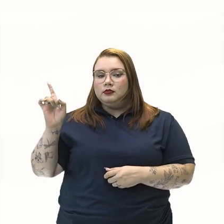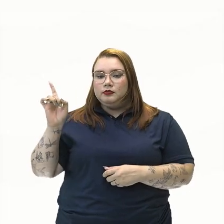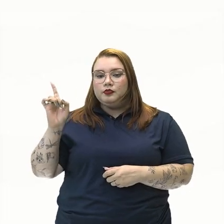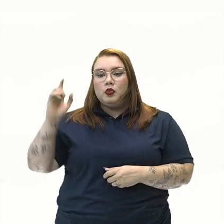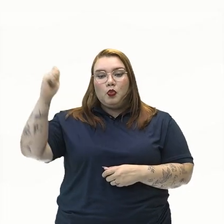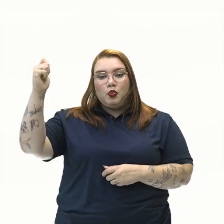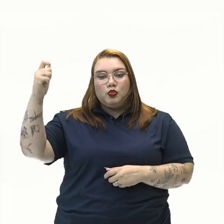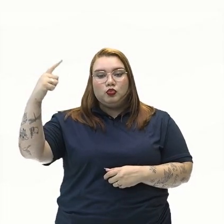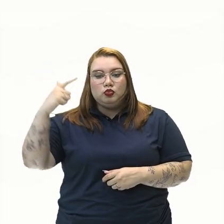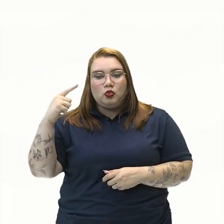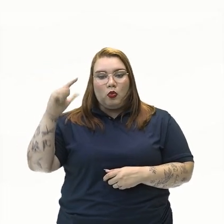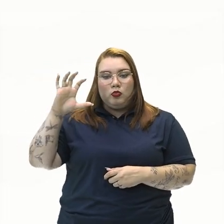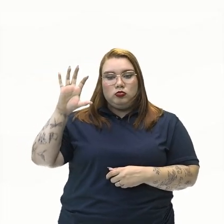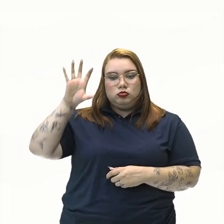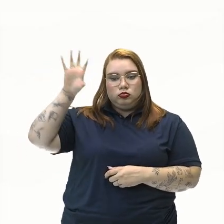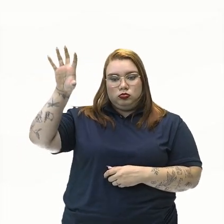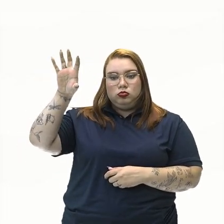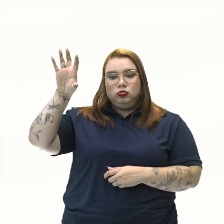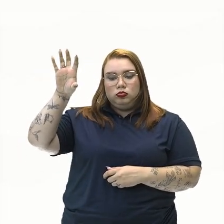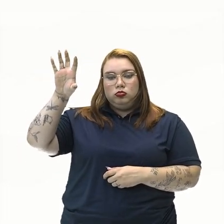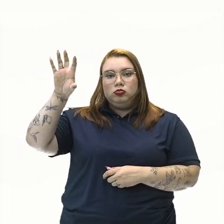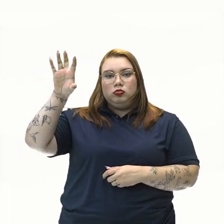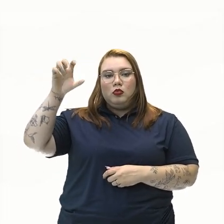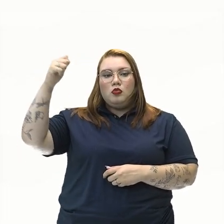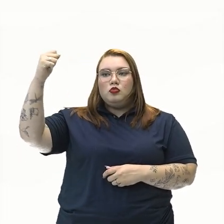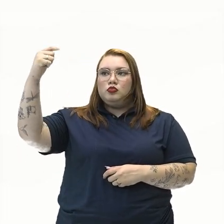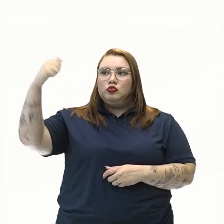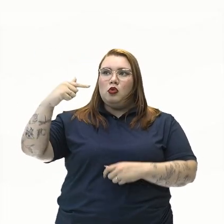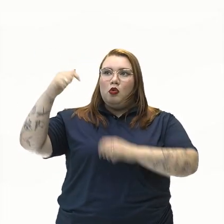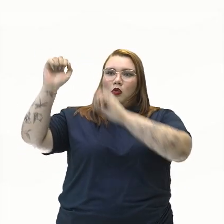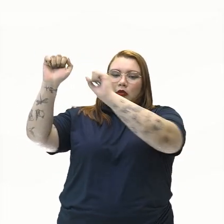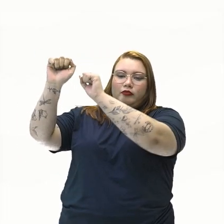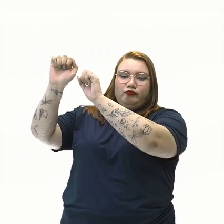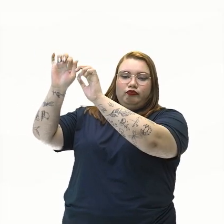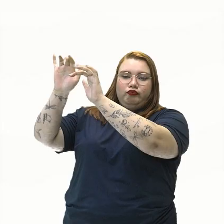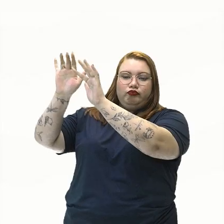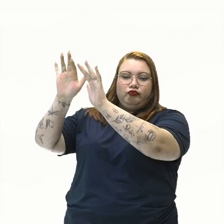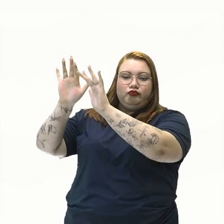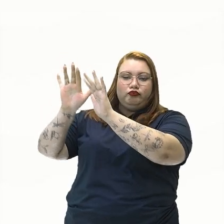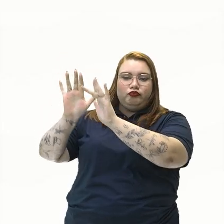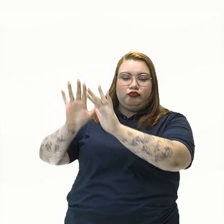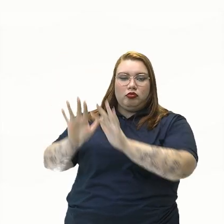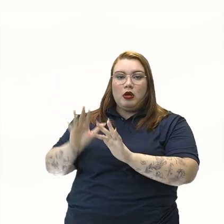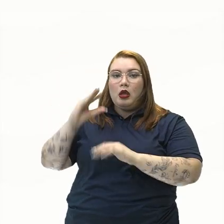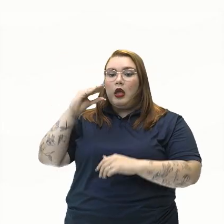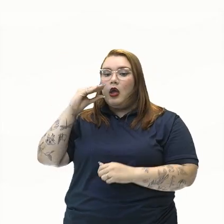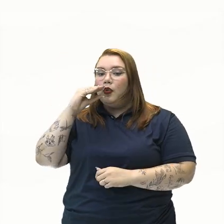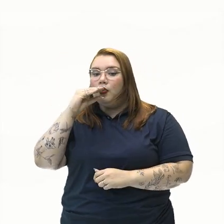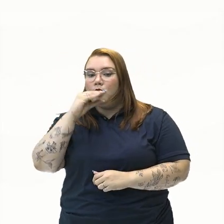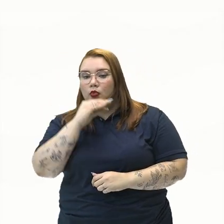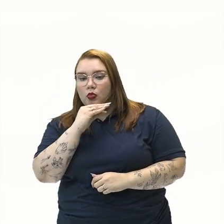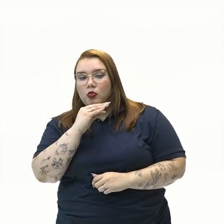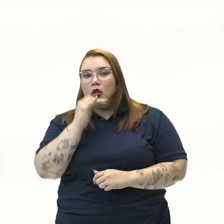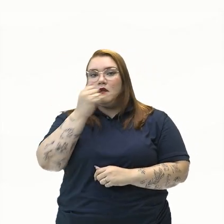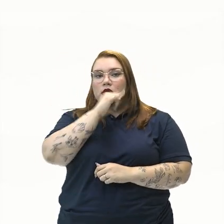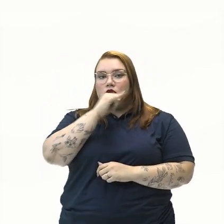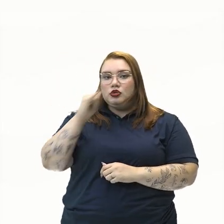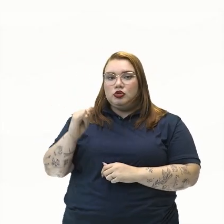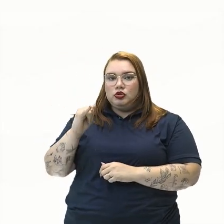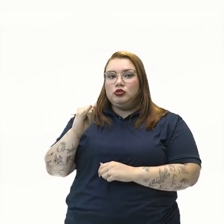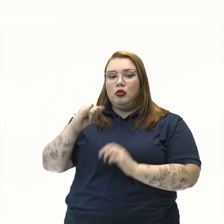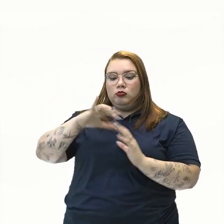o Sol. O que o Sol vai emitir aqui para a gente? Calor, energia, né?